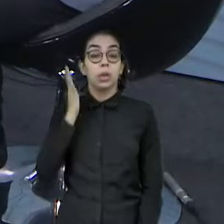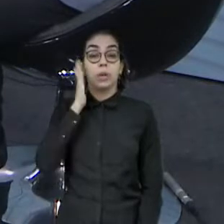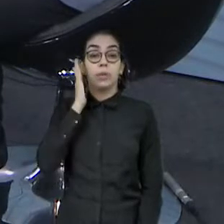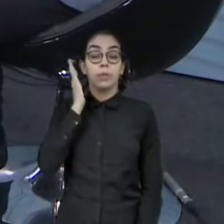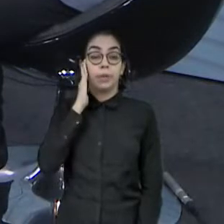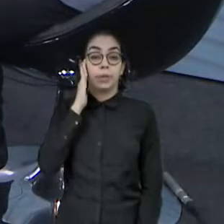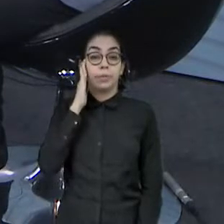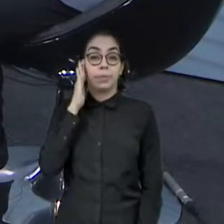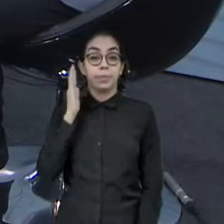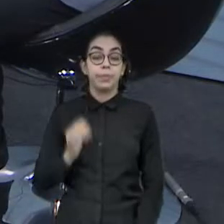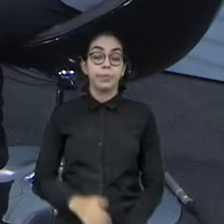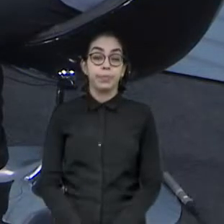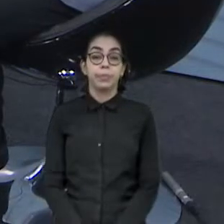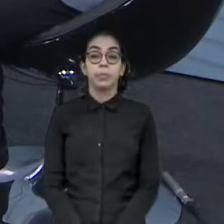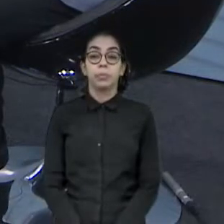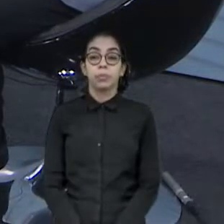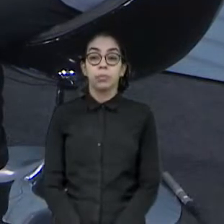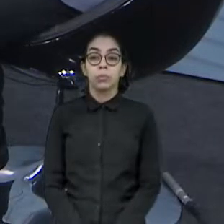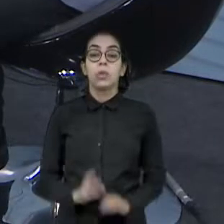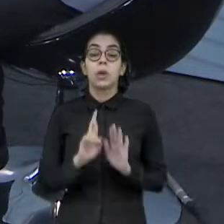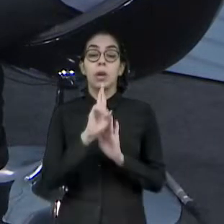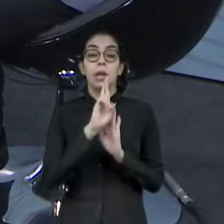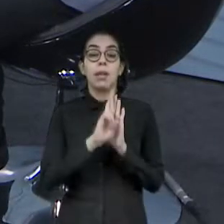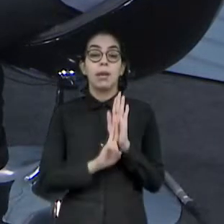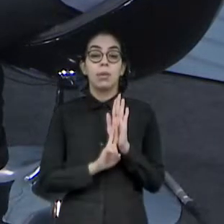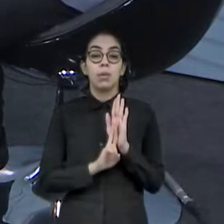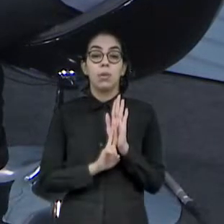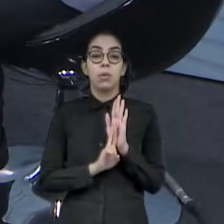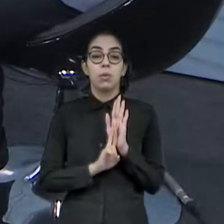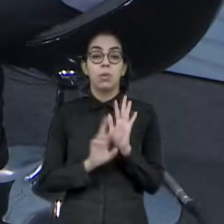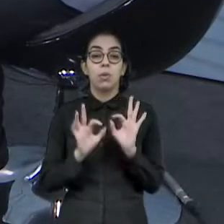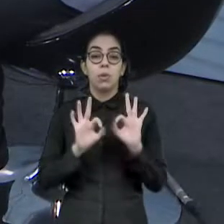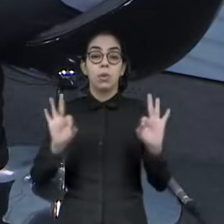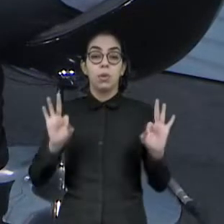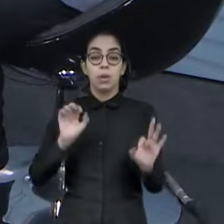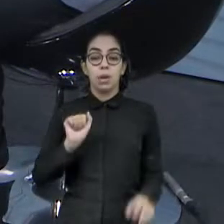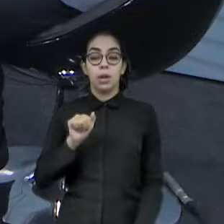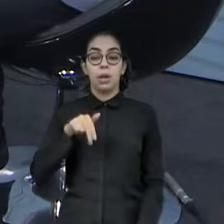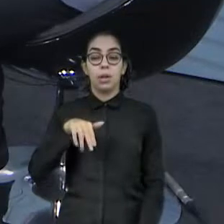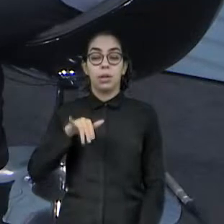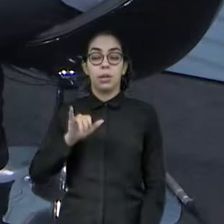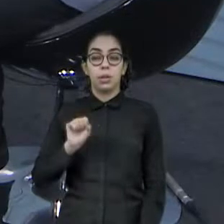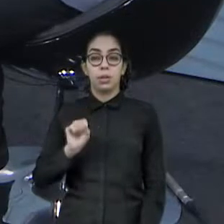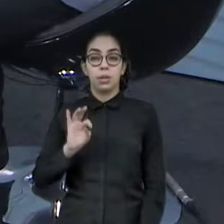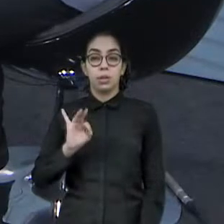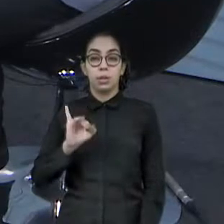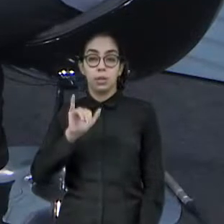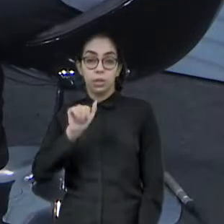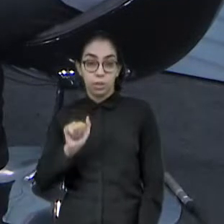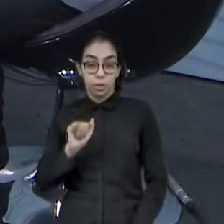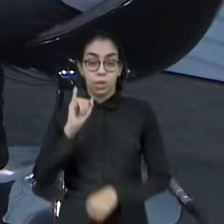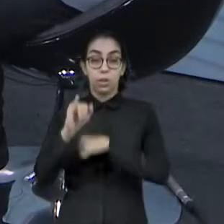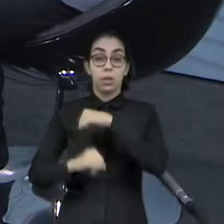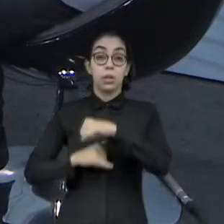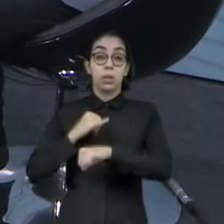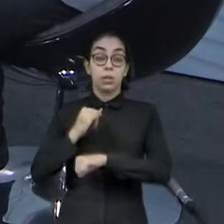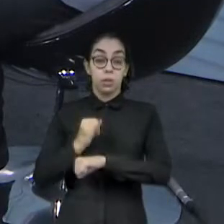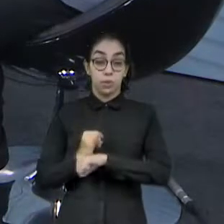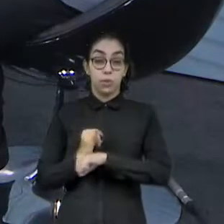Anistia. Aliás, eu vi um relatório, me permita, da Anistia Internacional, denunciando sérias violações na